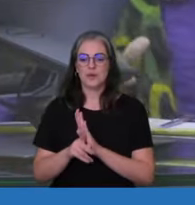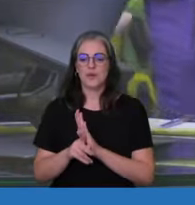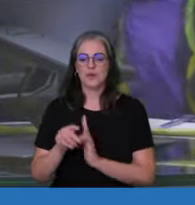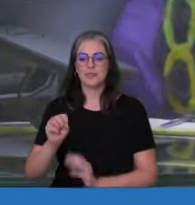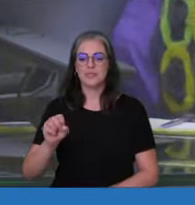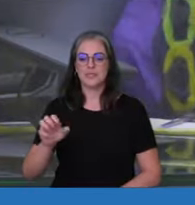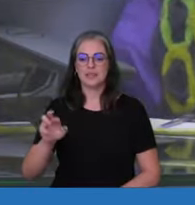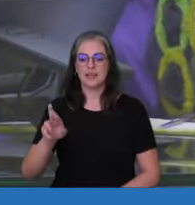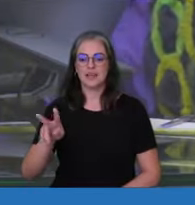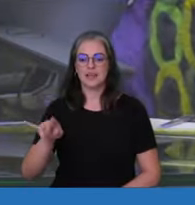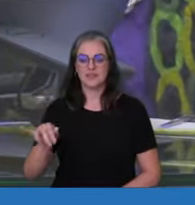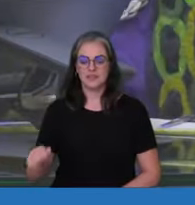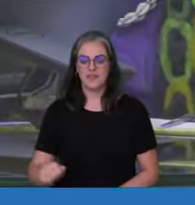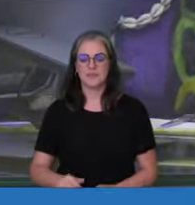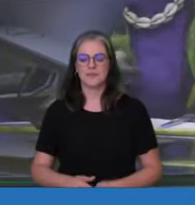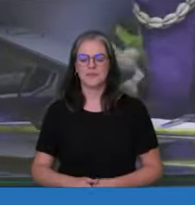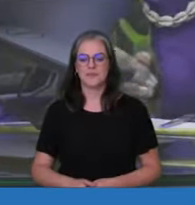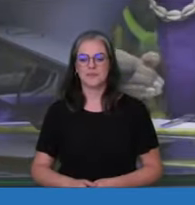Sérvia.